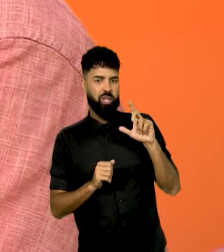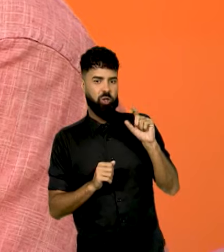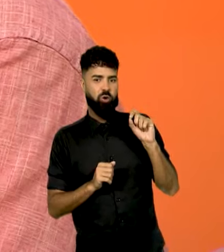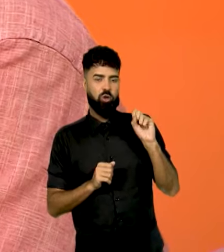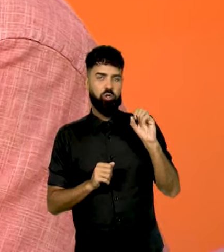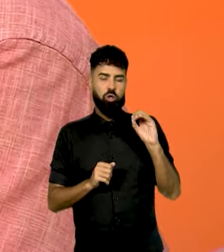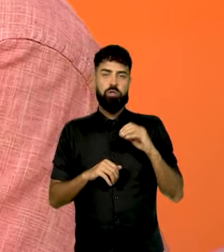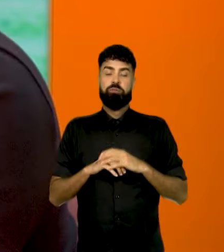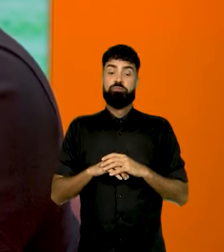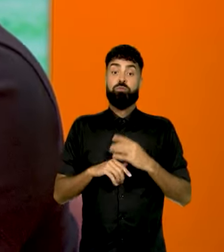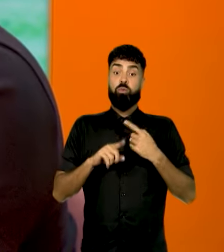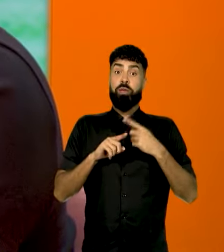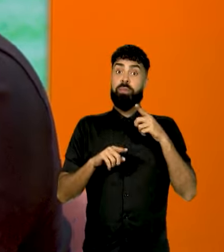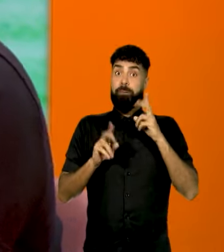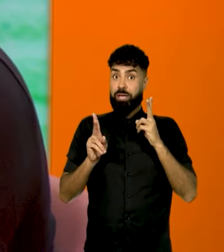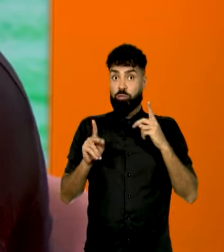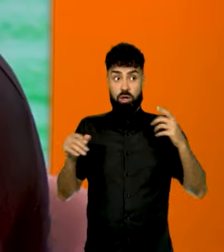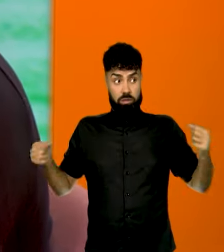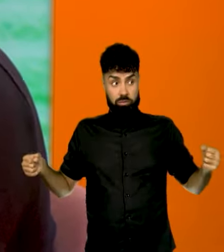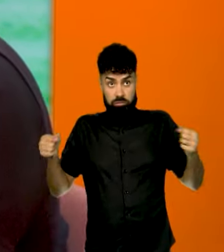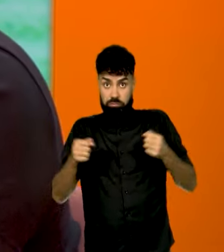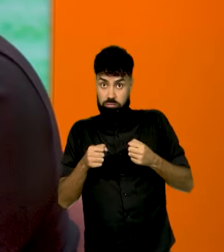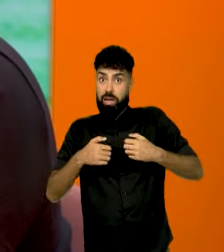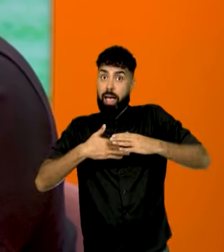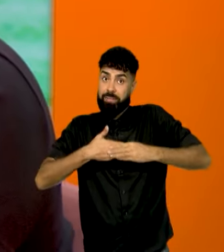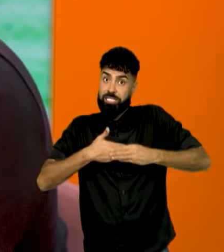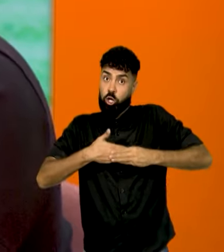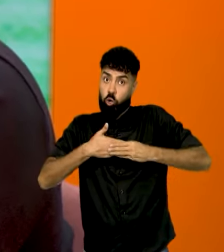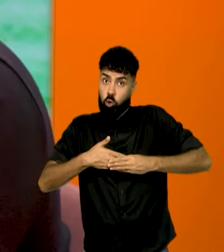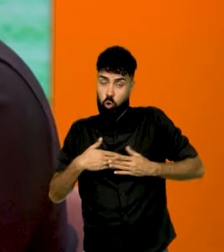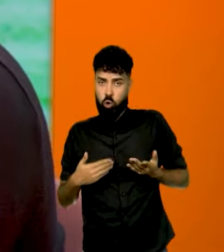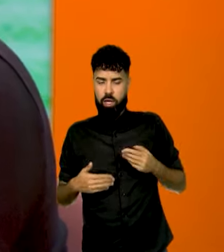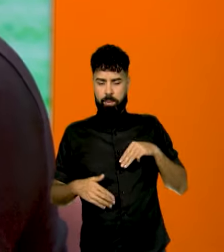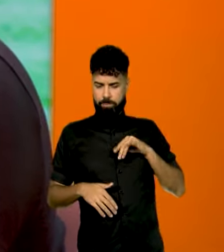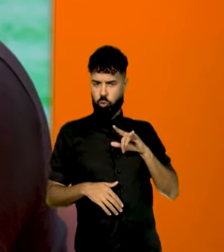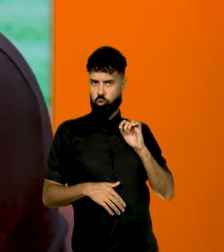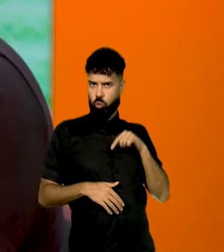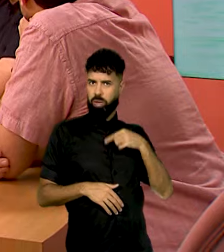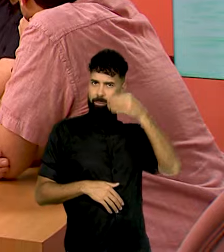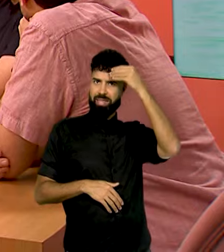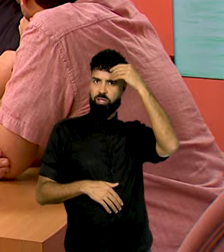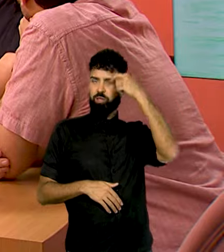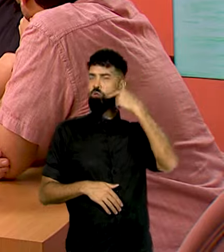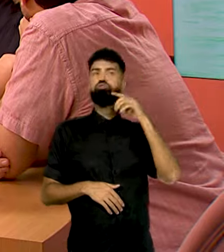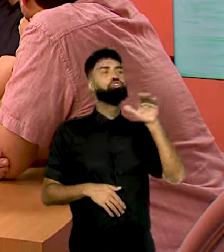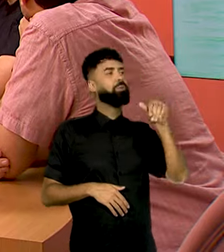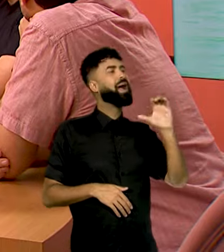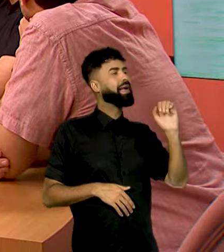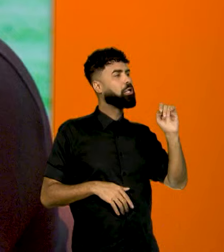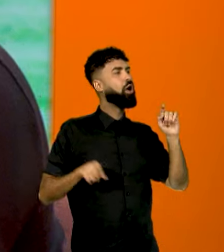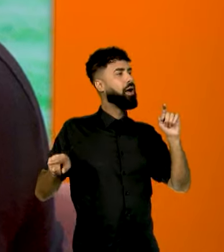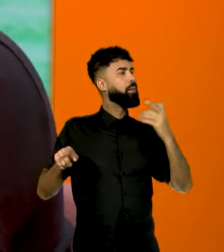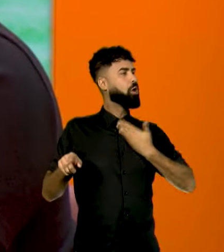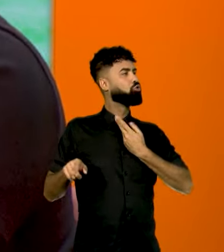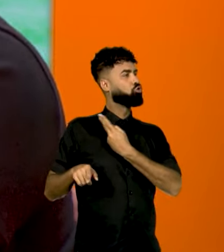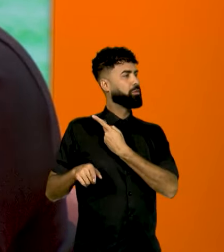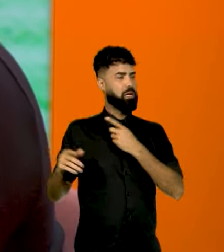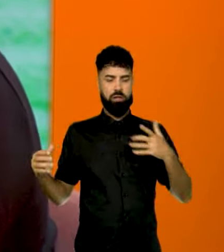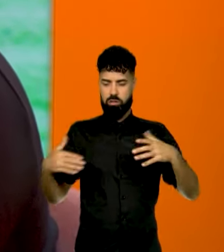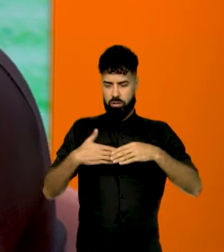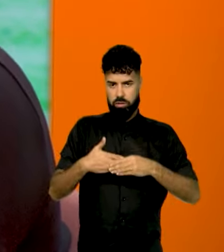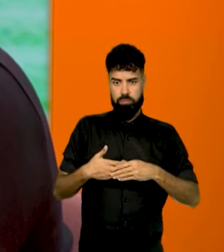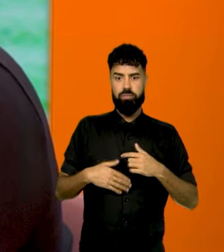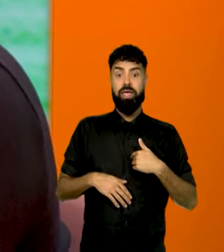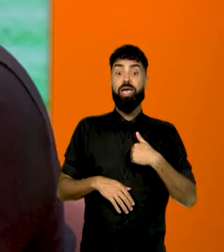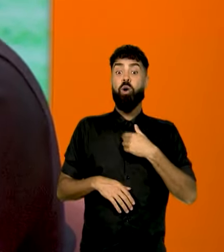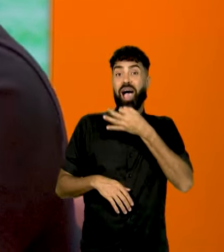com o Milton. Isso. O Milton que fez essa conexão pra gente, assim como o nosso padrinho. Né? E aí trouxe o Caetano. E o Caetano, eu tenho